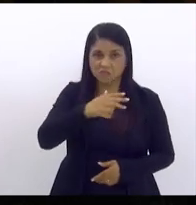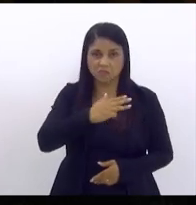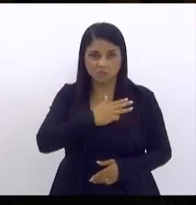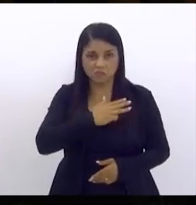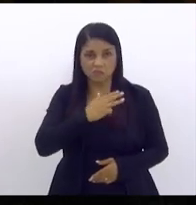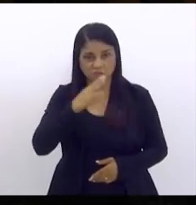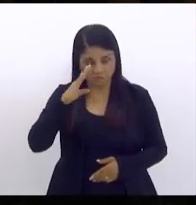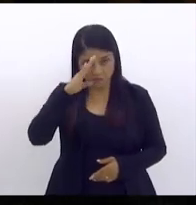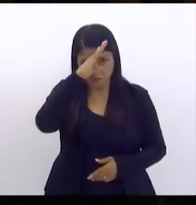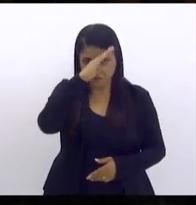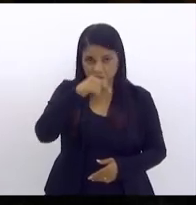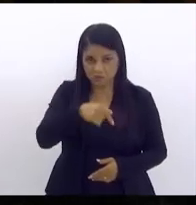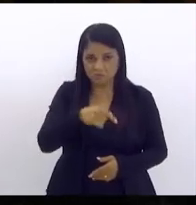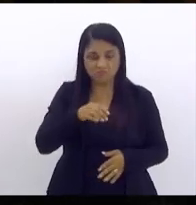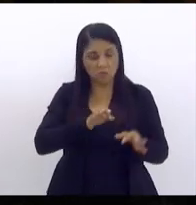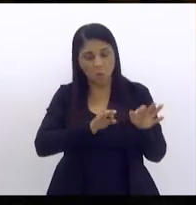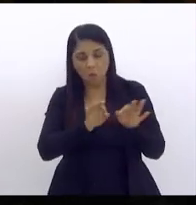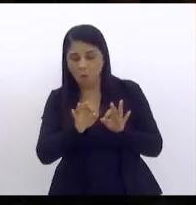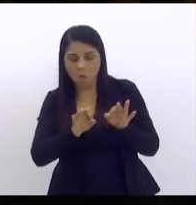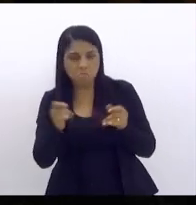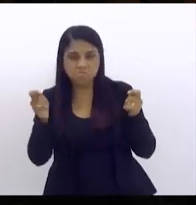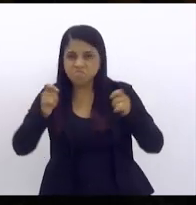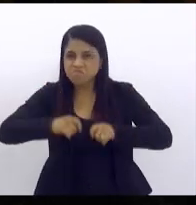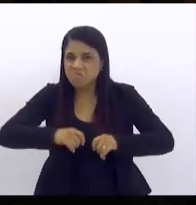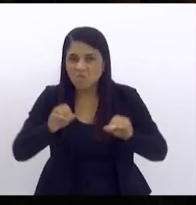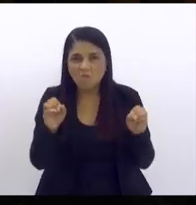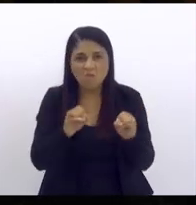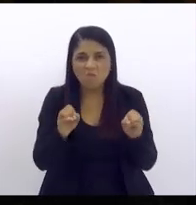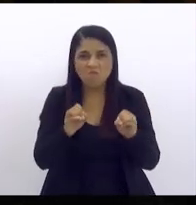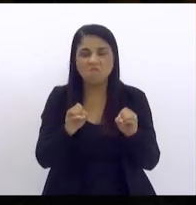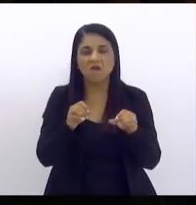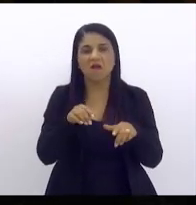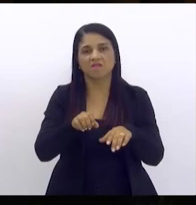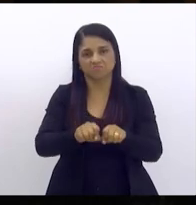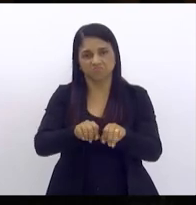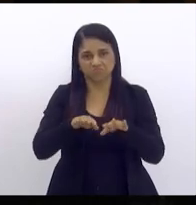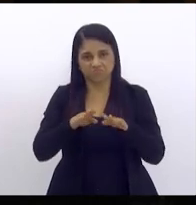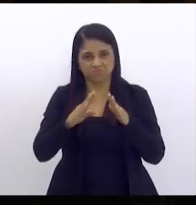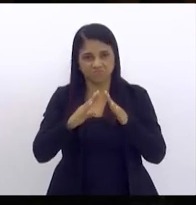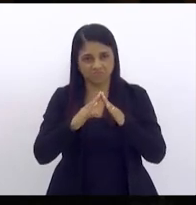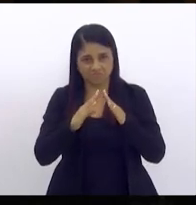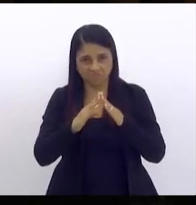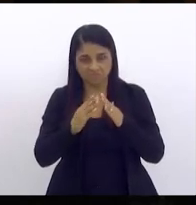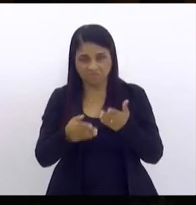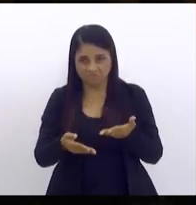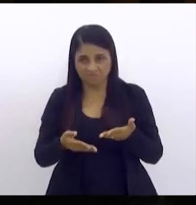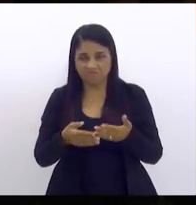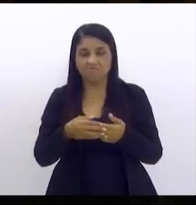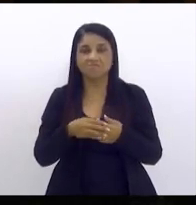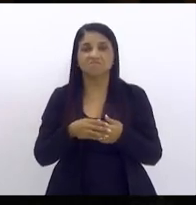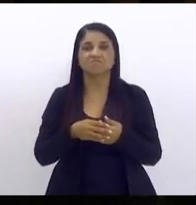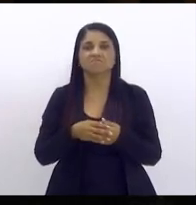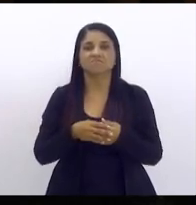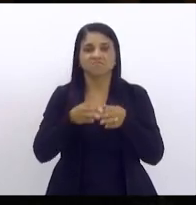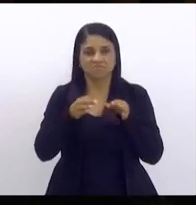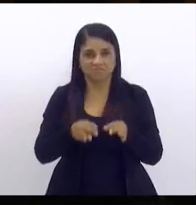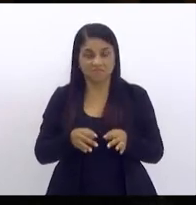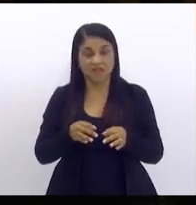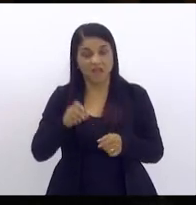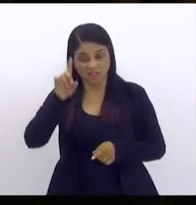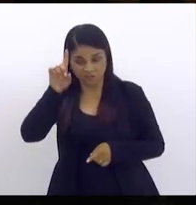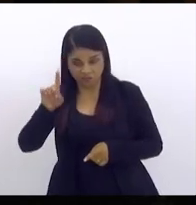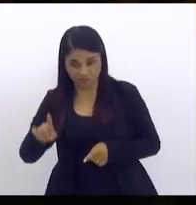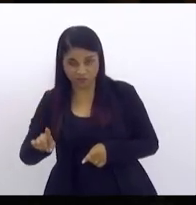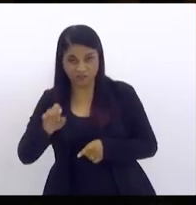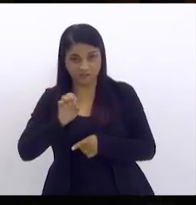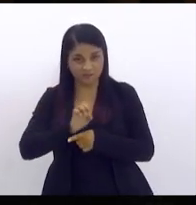a capacidade de se organizar nesta casa de maneira coesa. Então, lhes digo, a direita no